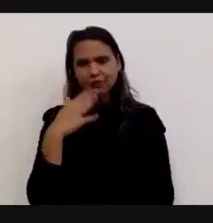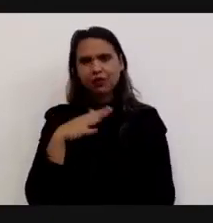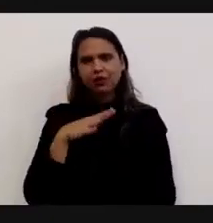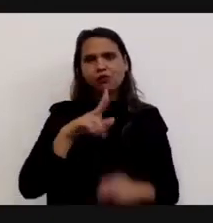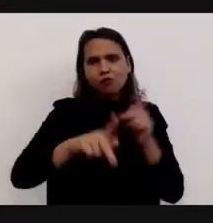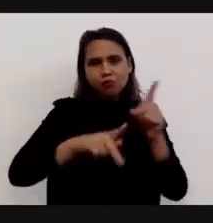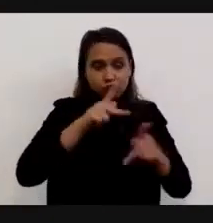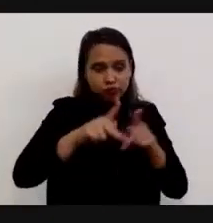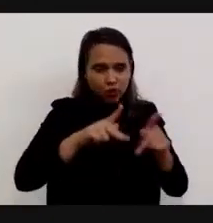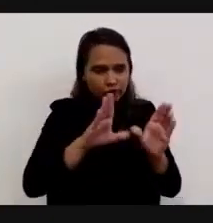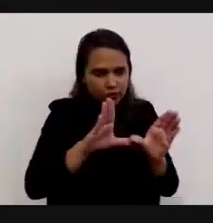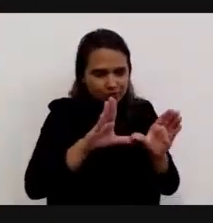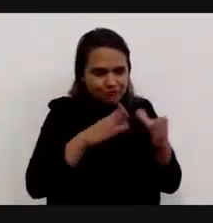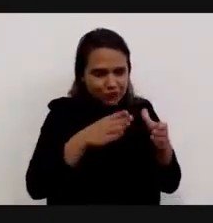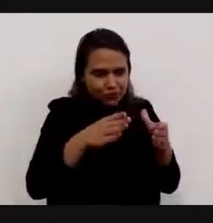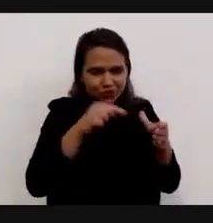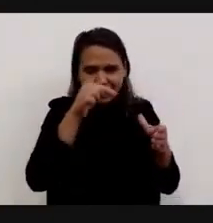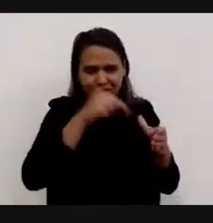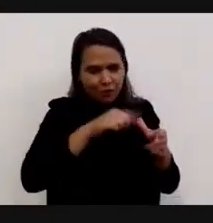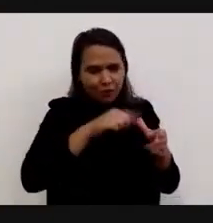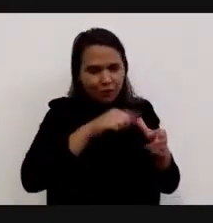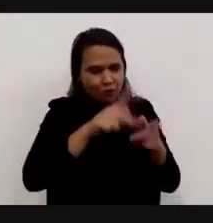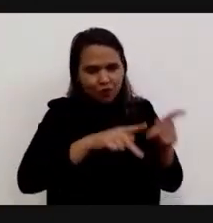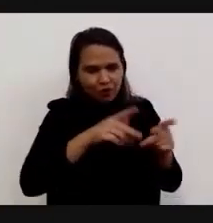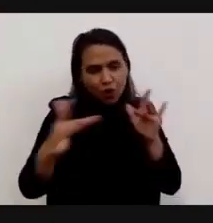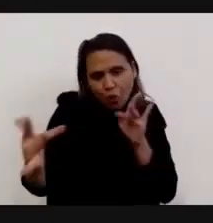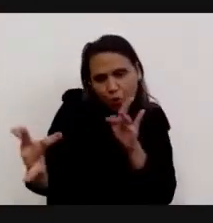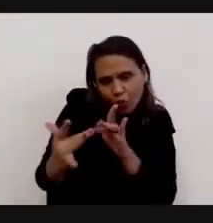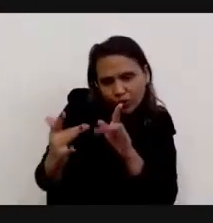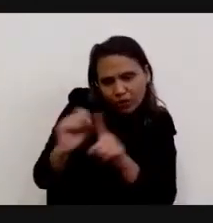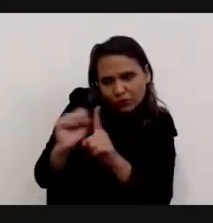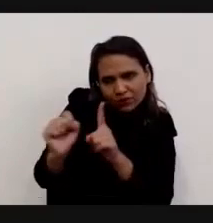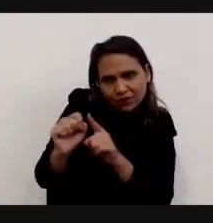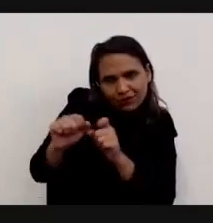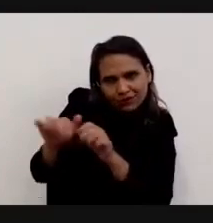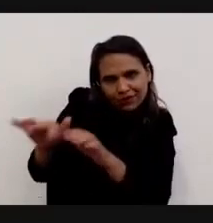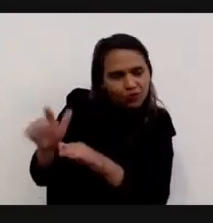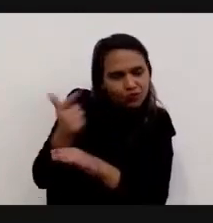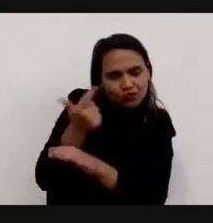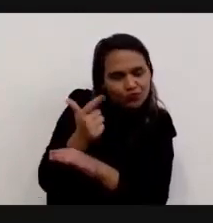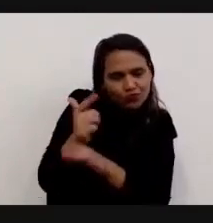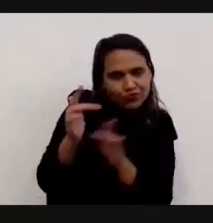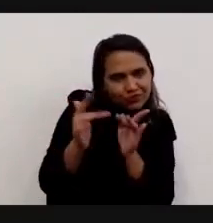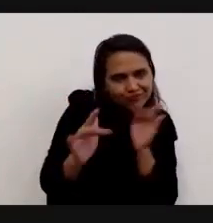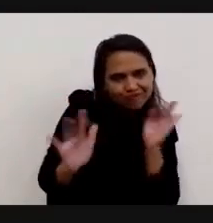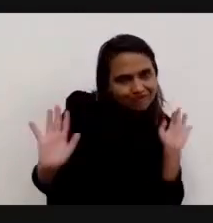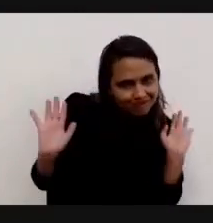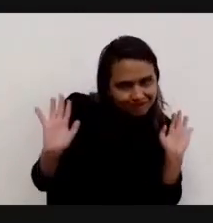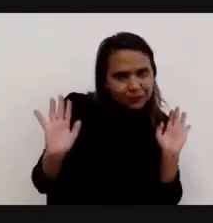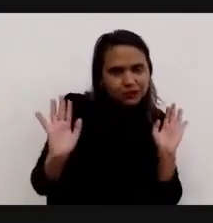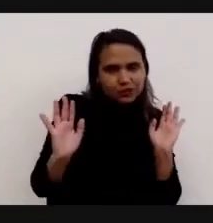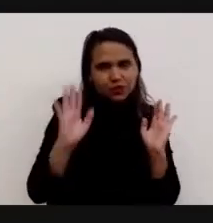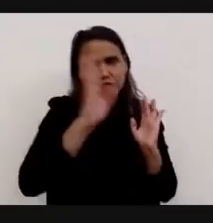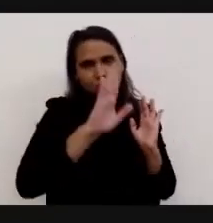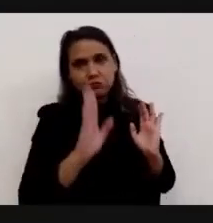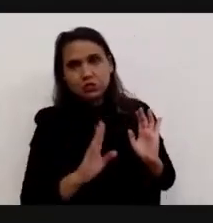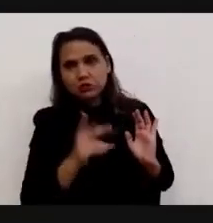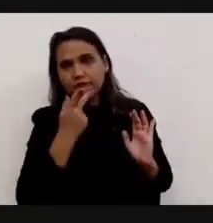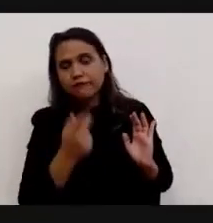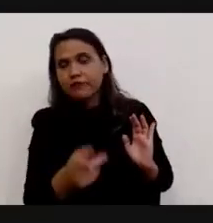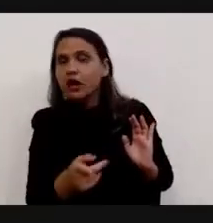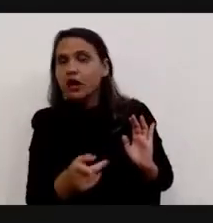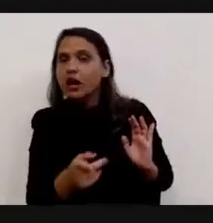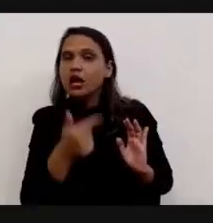povos isolados, que são aqueles povos que não têm contato com a sociedade geral. O governo brasileiro entende que são